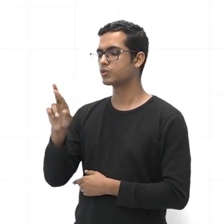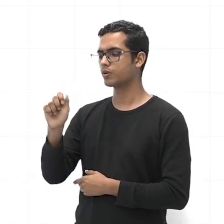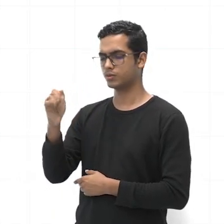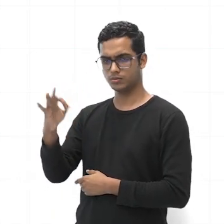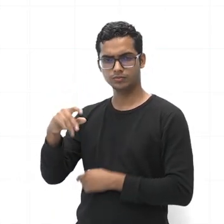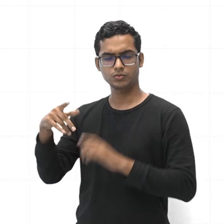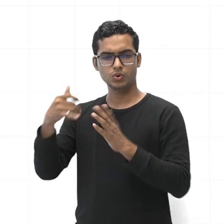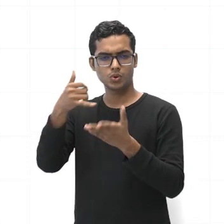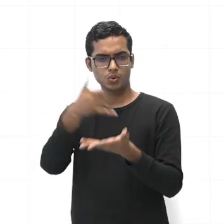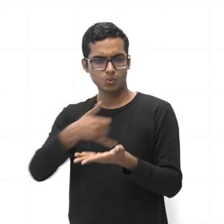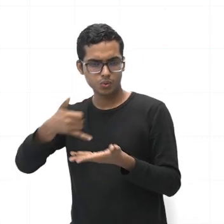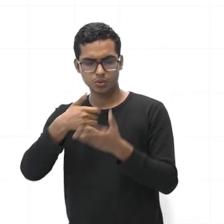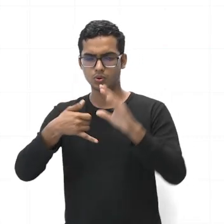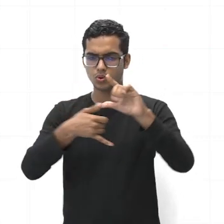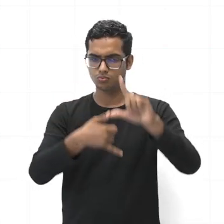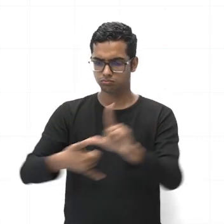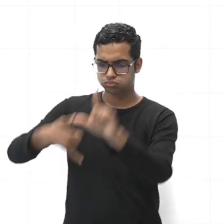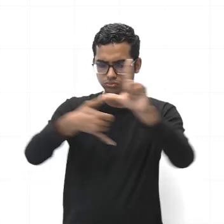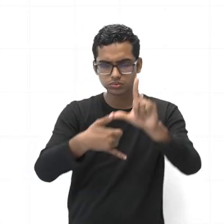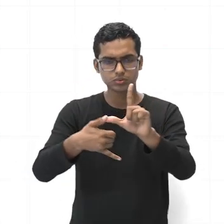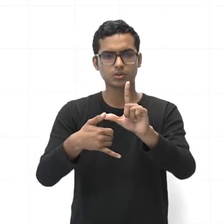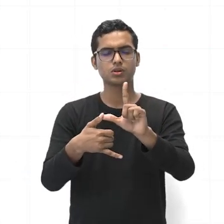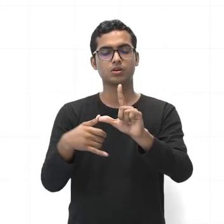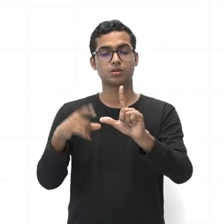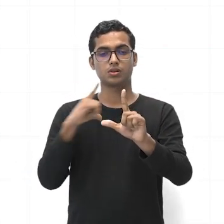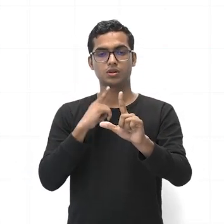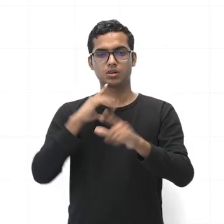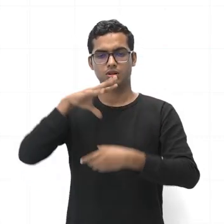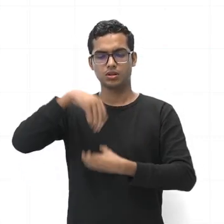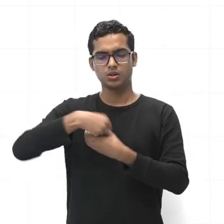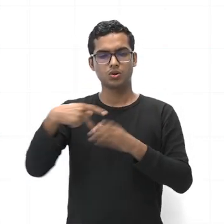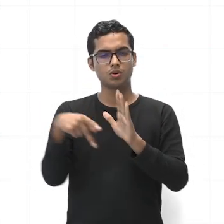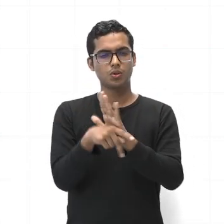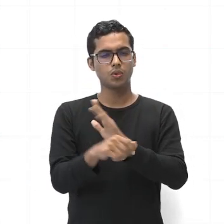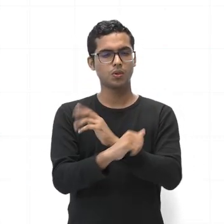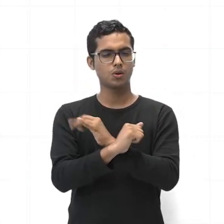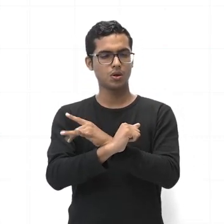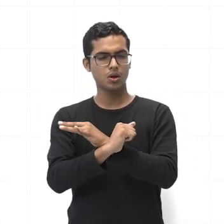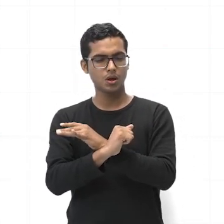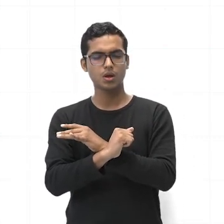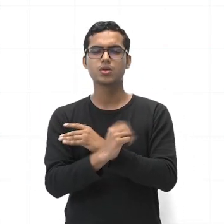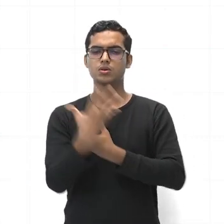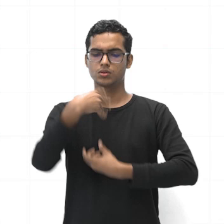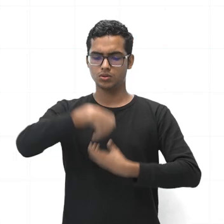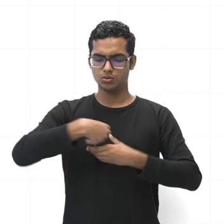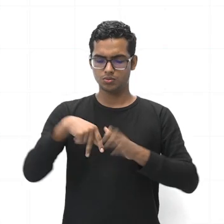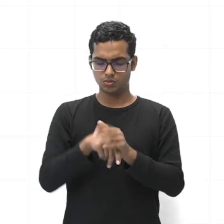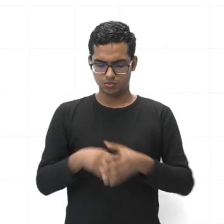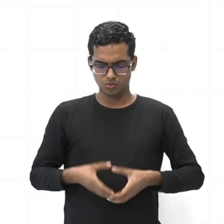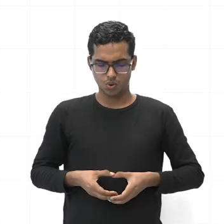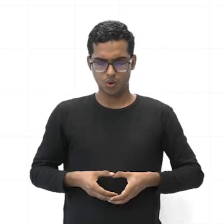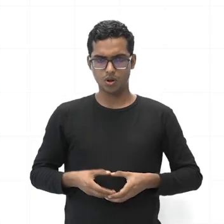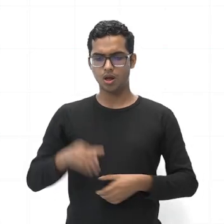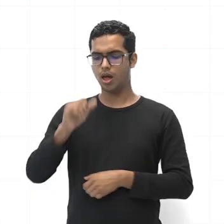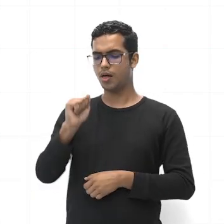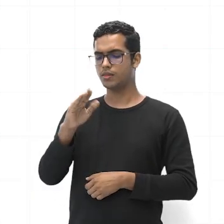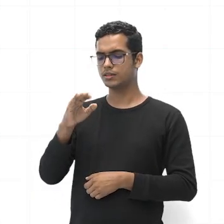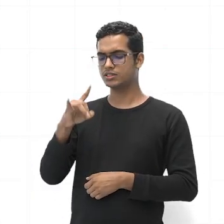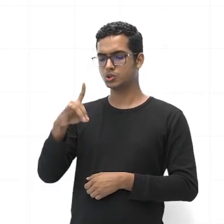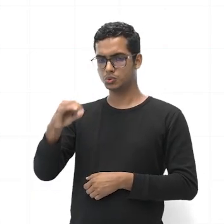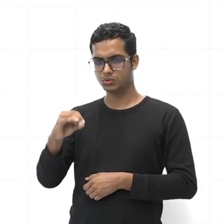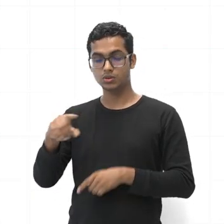ser divididas em ácidos graxos e glicerol. O glicerol vai